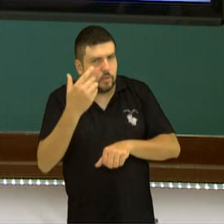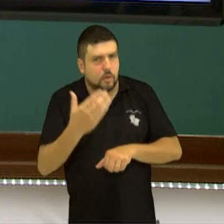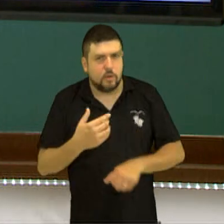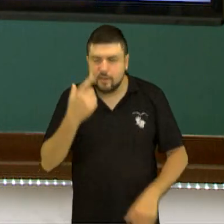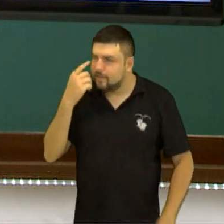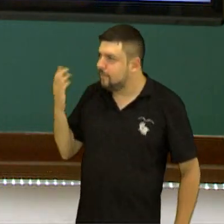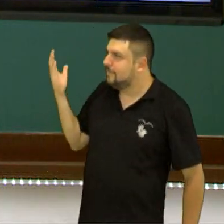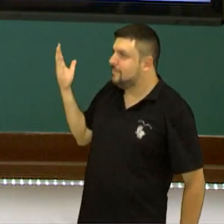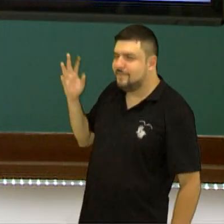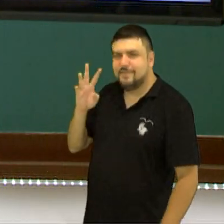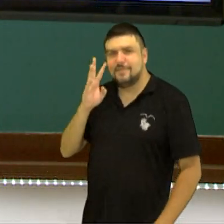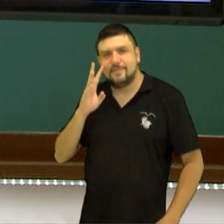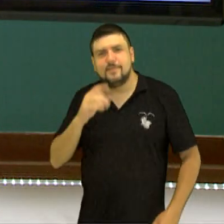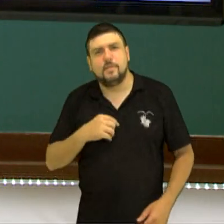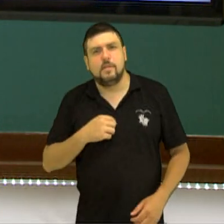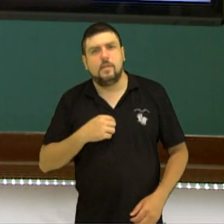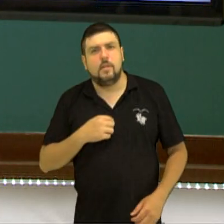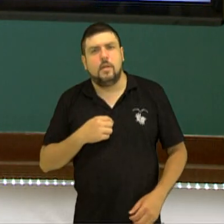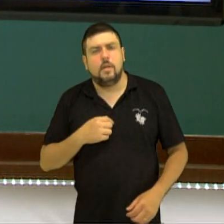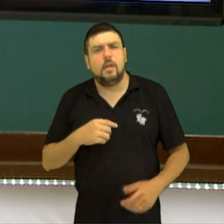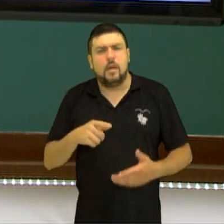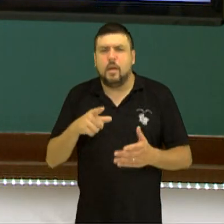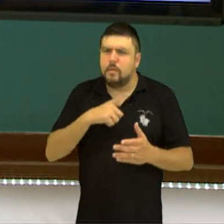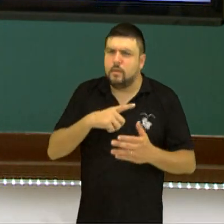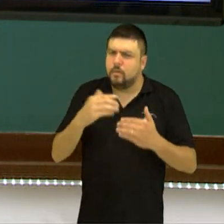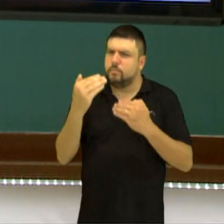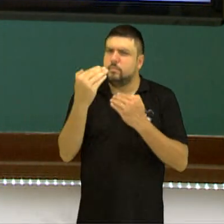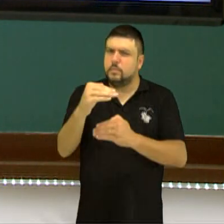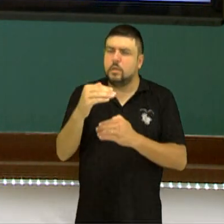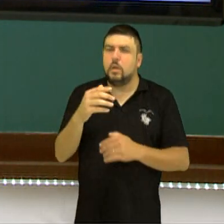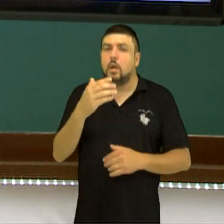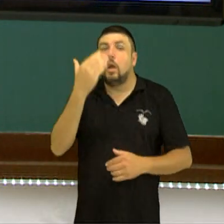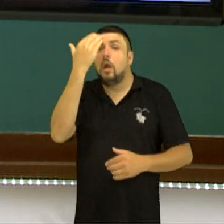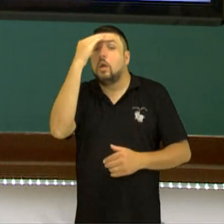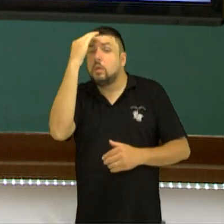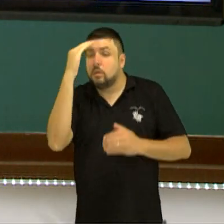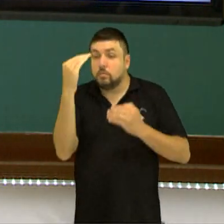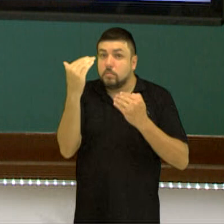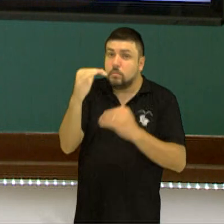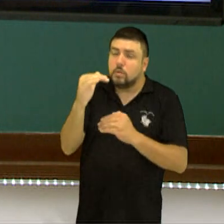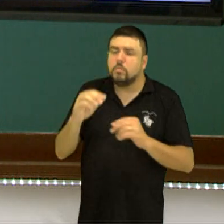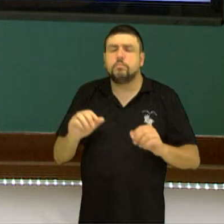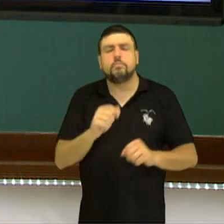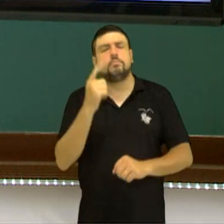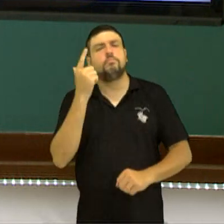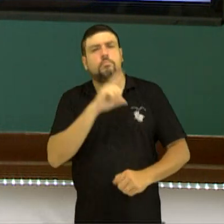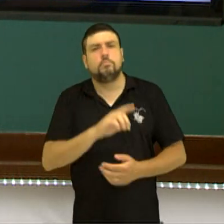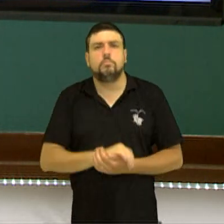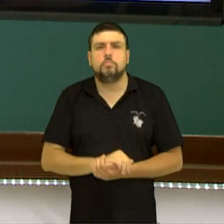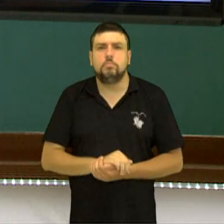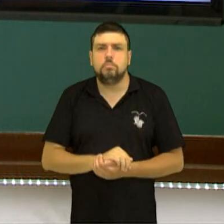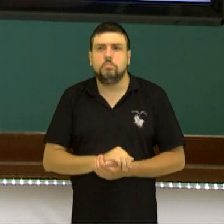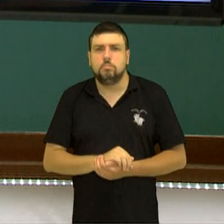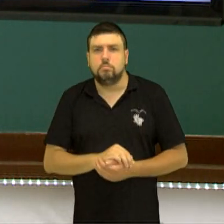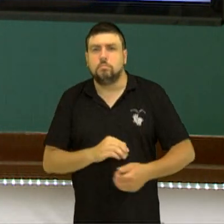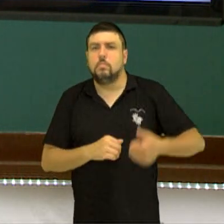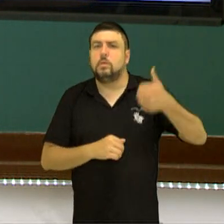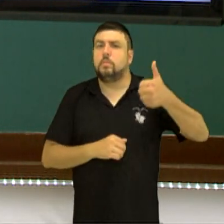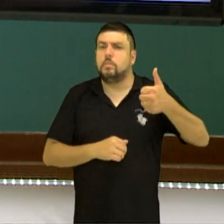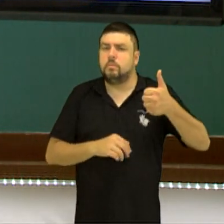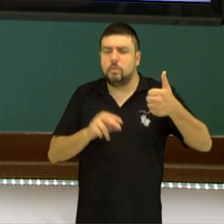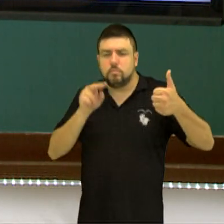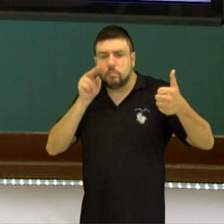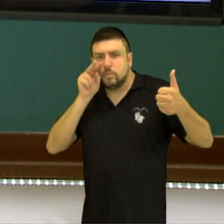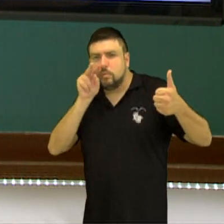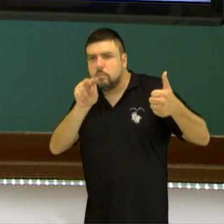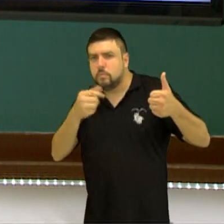processo, você tem que olhar um número. Então, eu coloquei aqui um número, que é o diâmetro de um fio de cabelo, que é